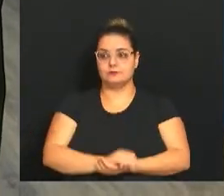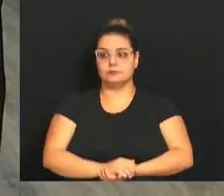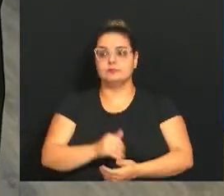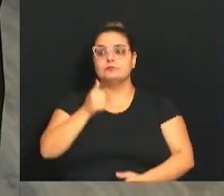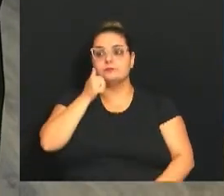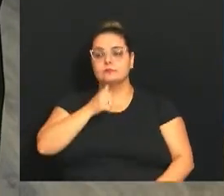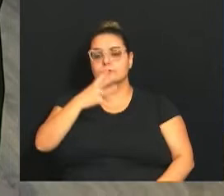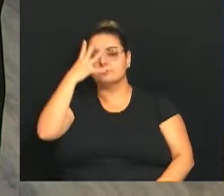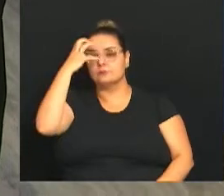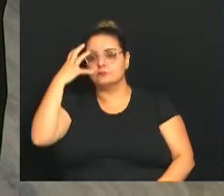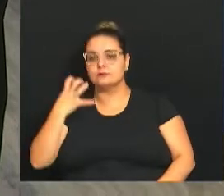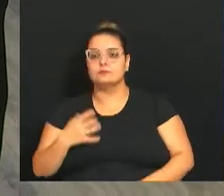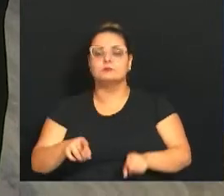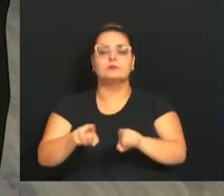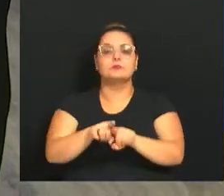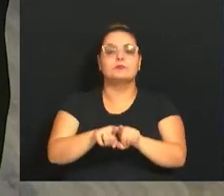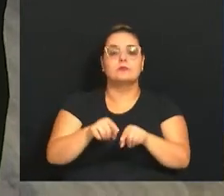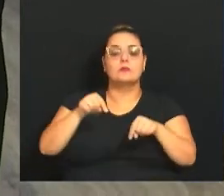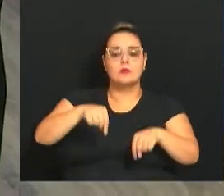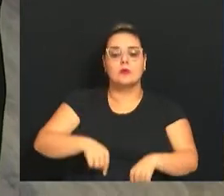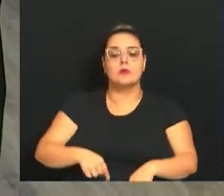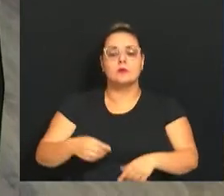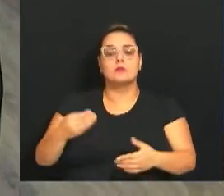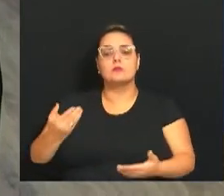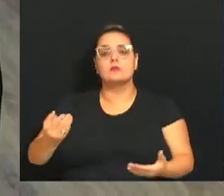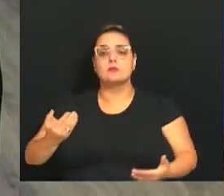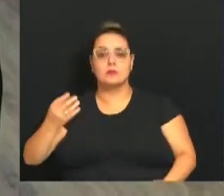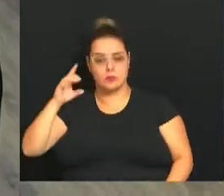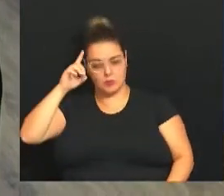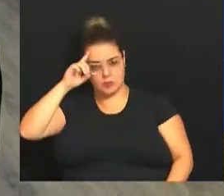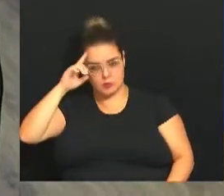mas trazendo para a nossa realidade, o que a senhora acha que aqui em